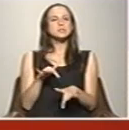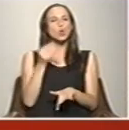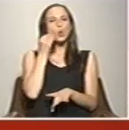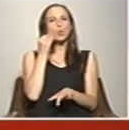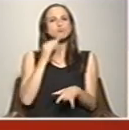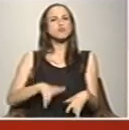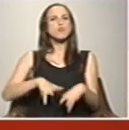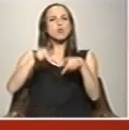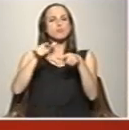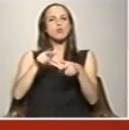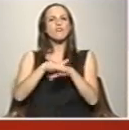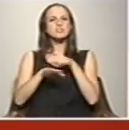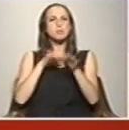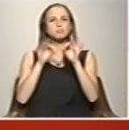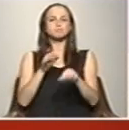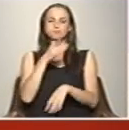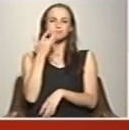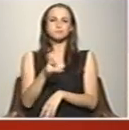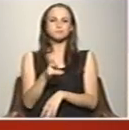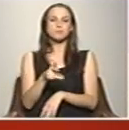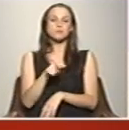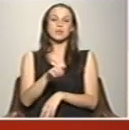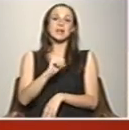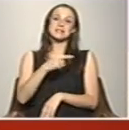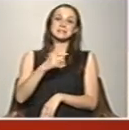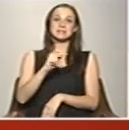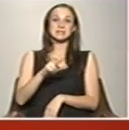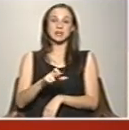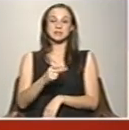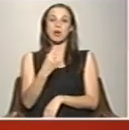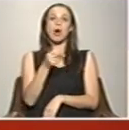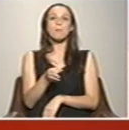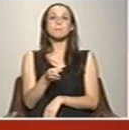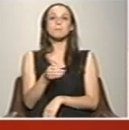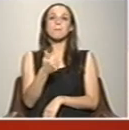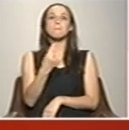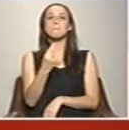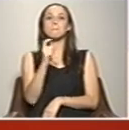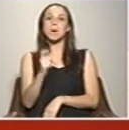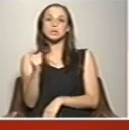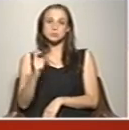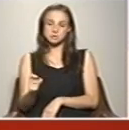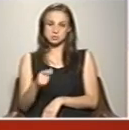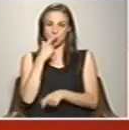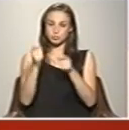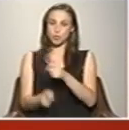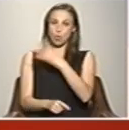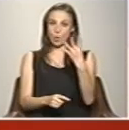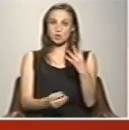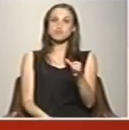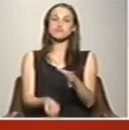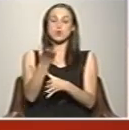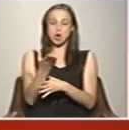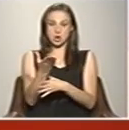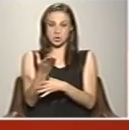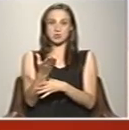como desenvolvê-las nem como aplicá-las. E a Startup Buzz foi criada com esse sentido, ou seja, 4 pessoas, os nossos 4 fundadores, criaram a Startup